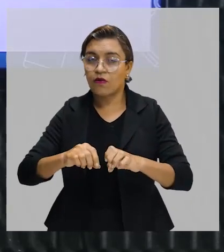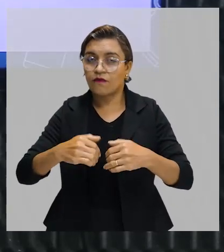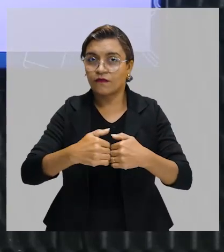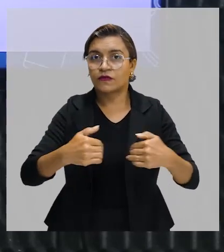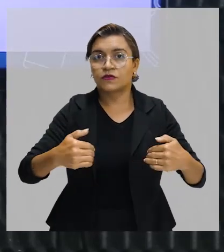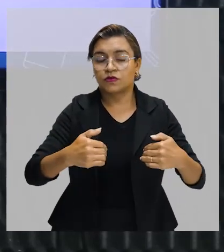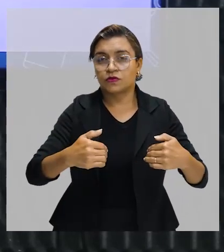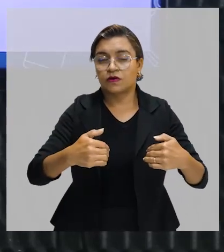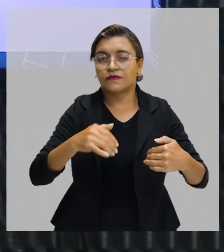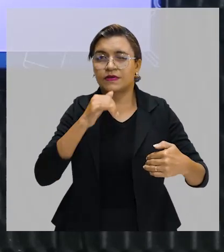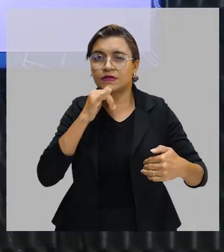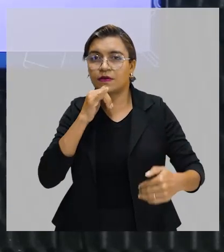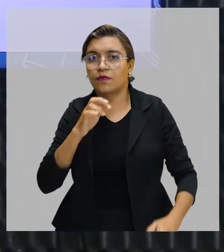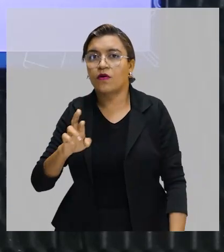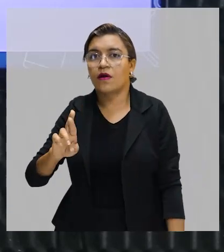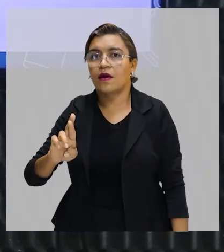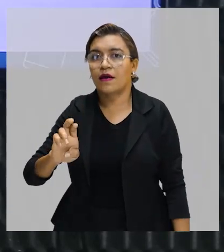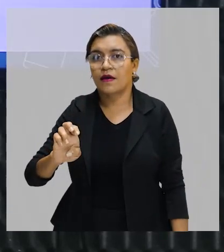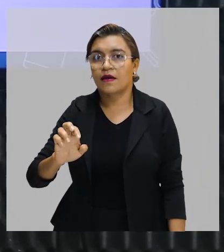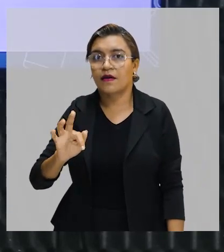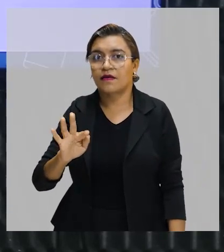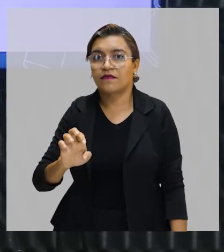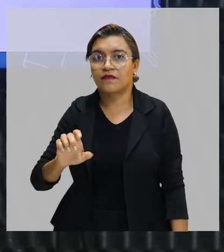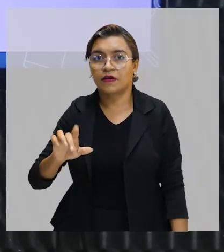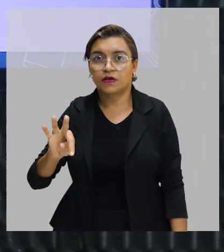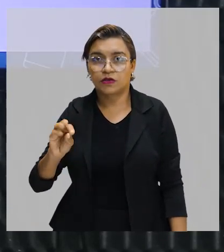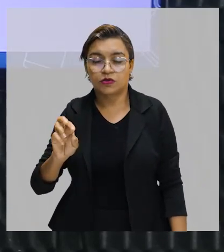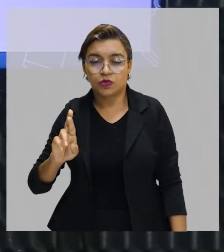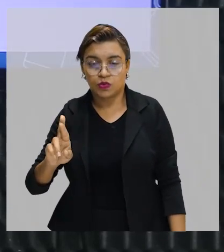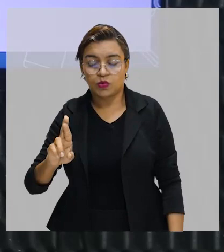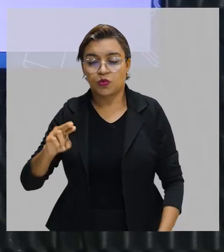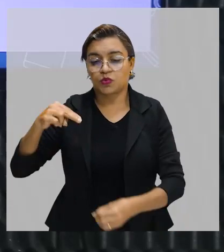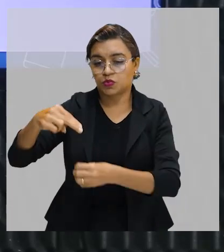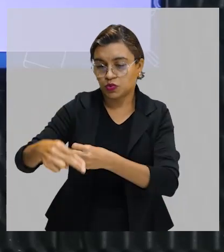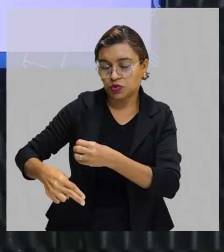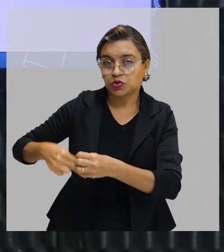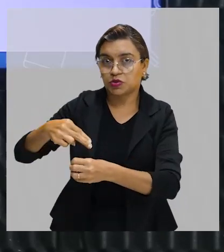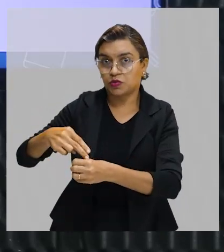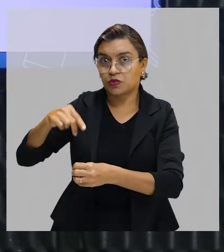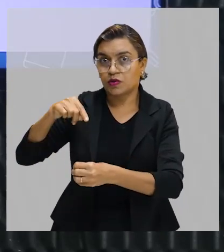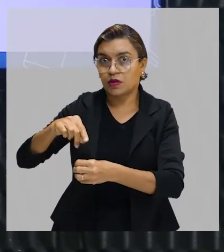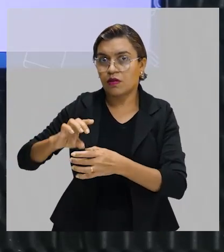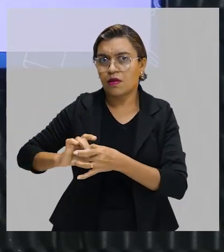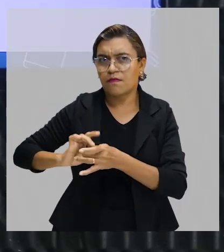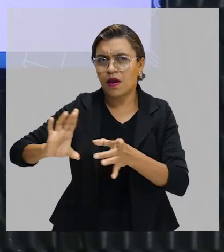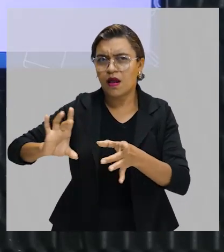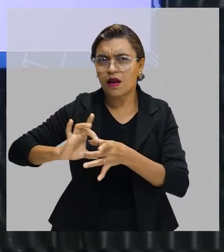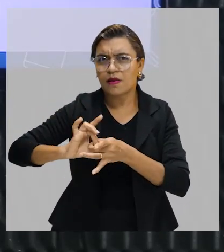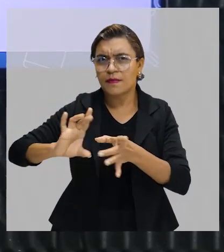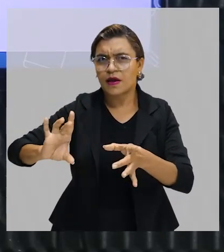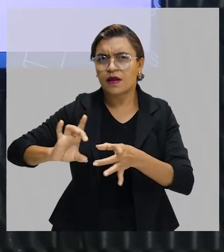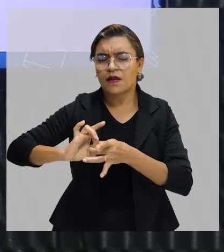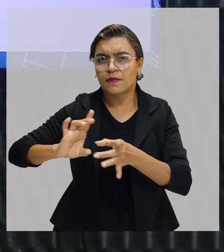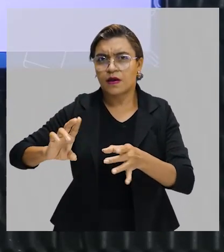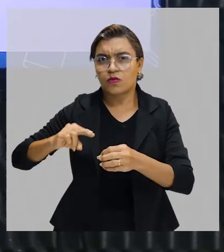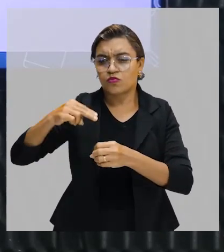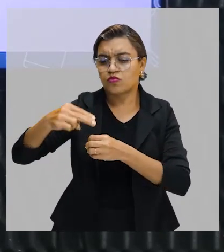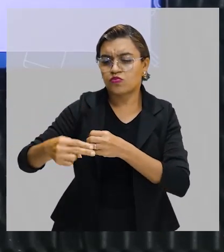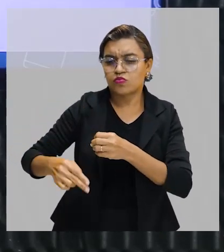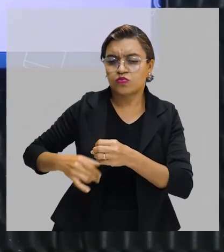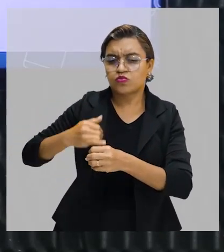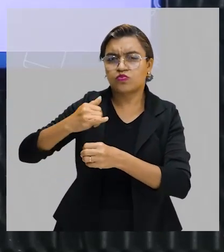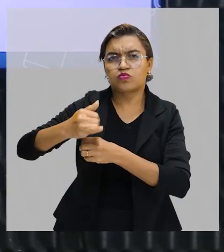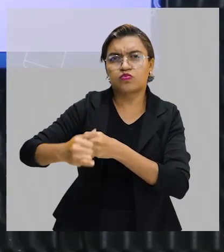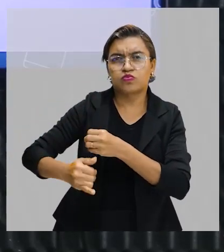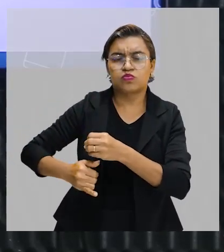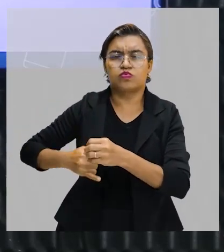por exemplo. Então, no momento que ele passa por um processo de fissão, ele vai liberando nêutrons. E esses nêutrons, o que vai acontecer